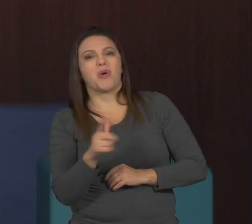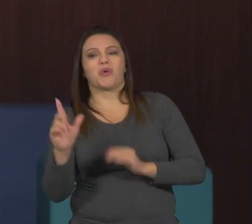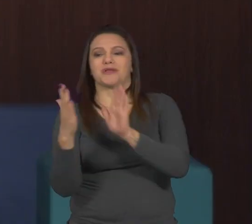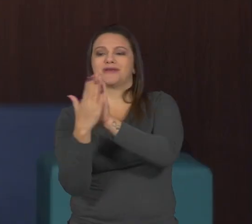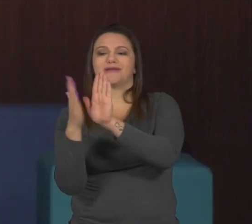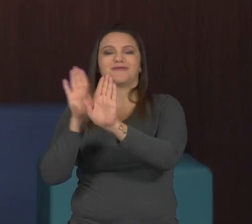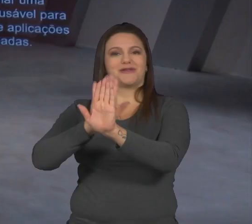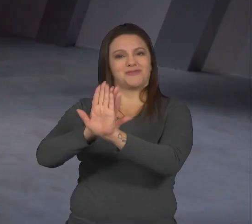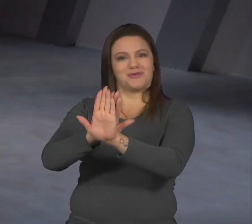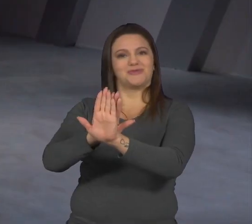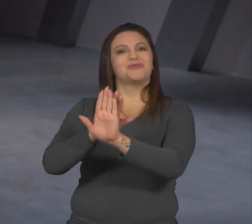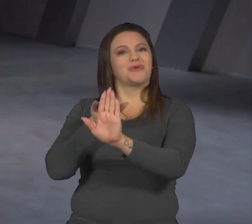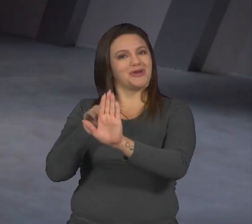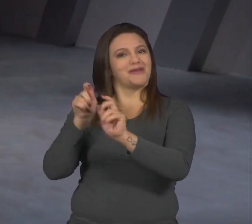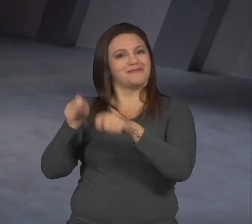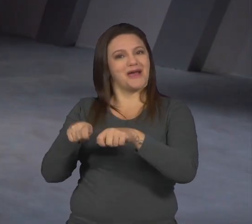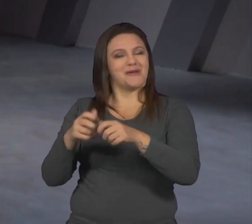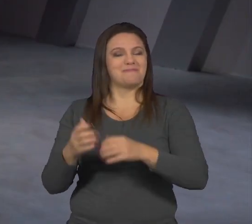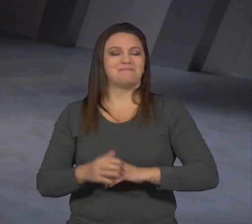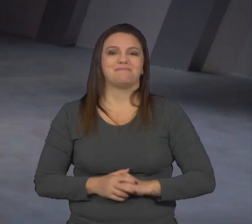de aplicação, certo?